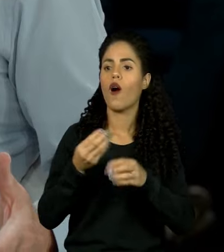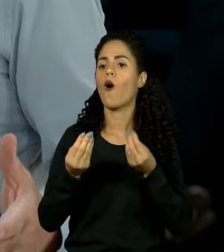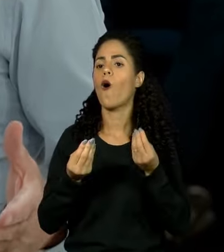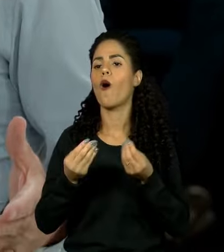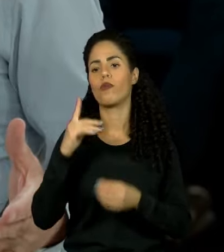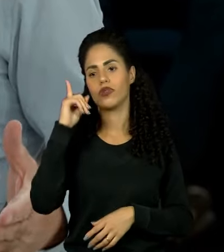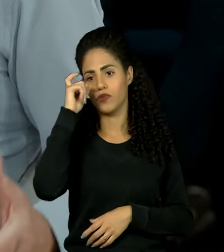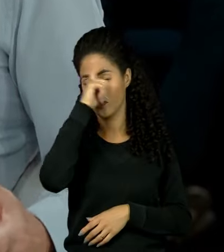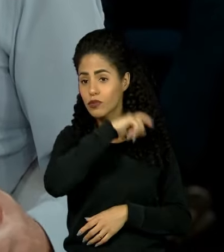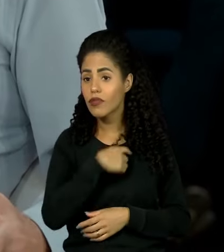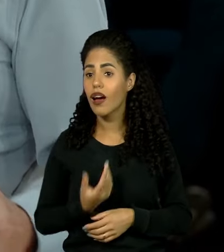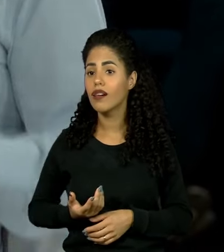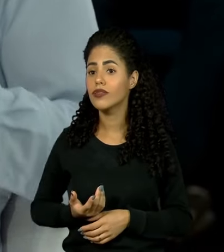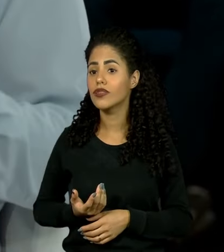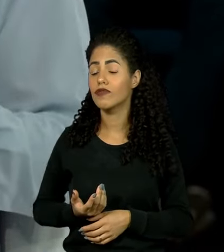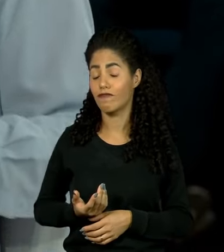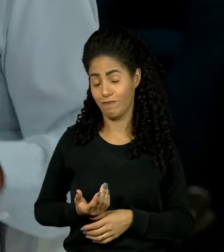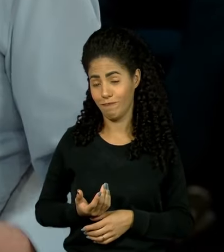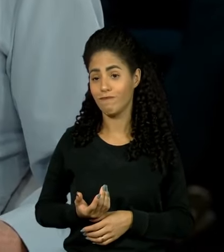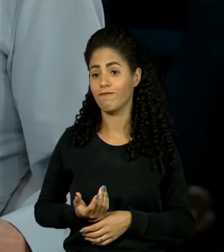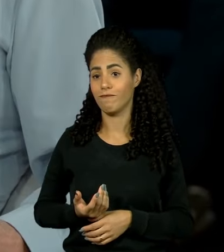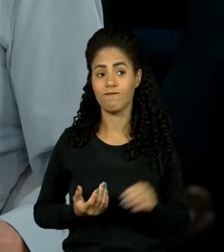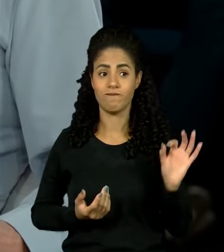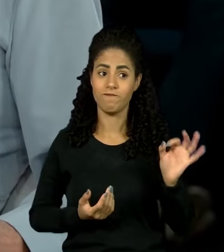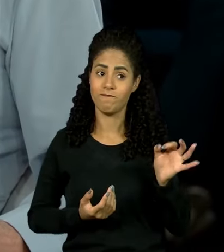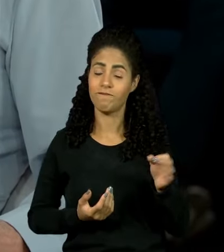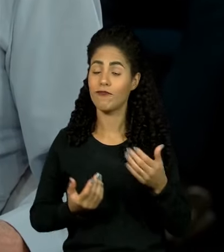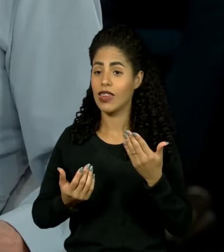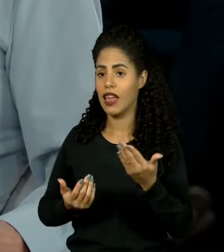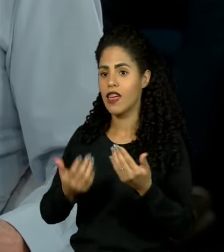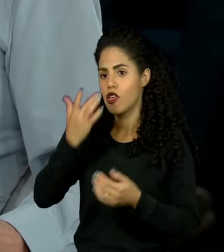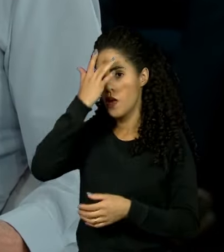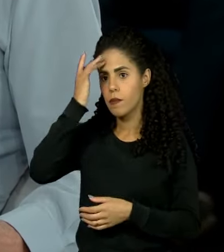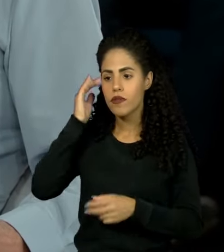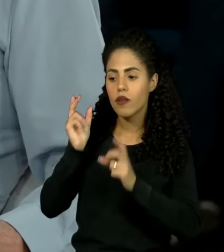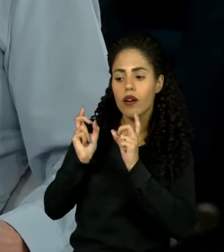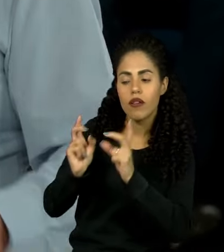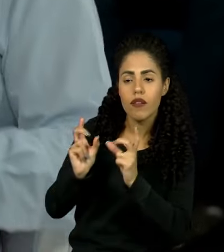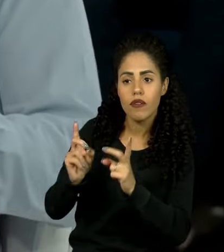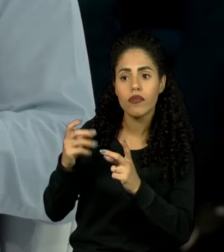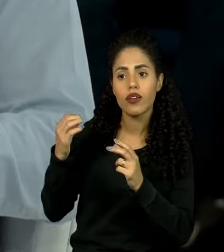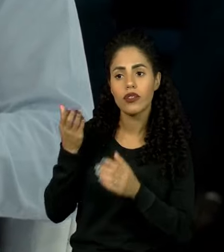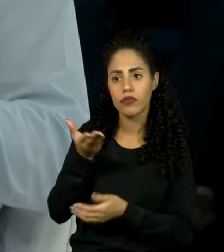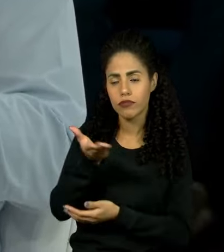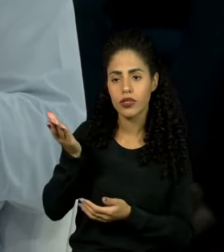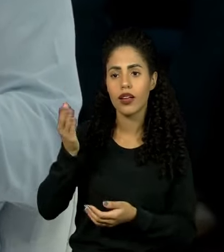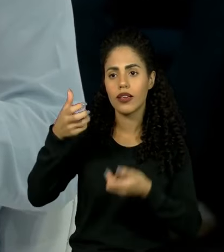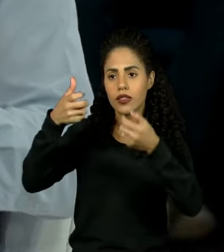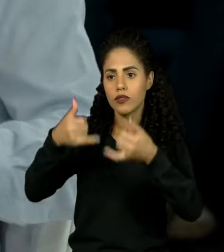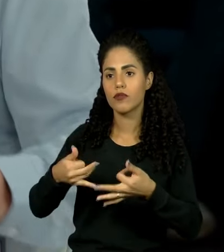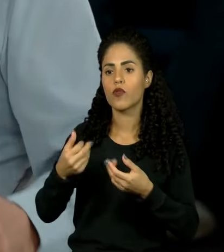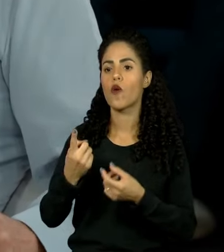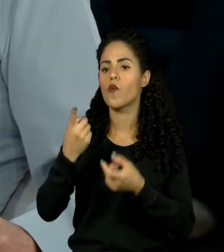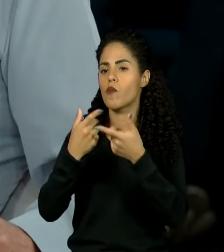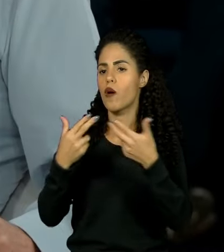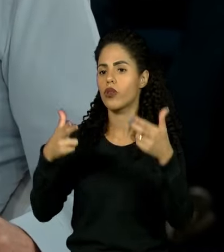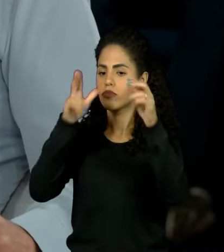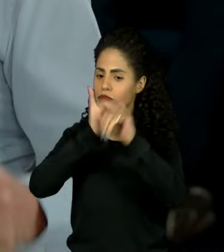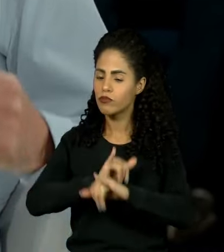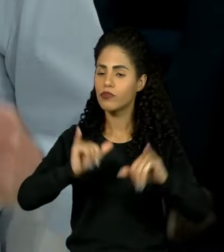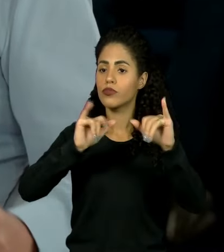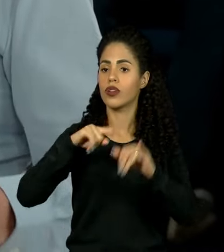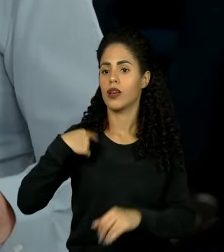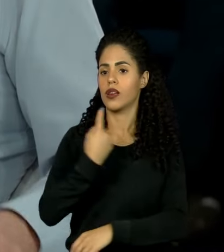muita dificuldade né e o comerciante eh e por isso você citou uma coisa que foi uma campanha que também nós